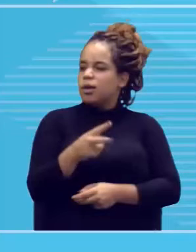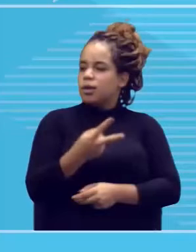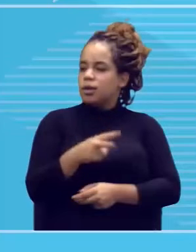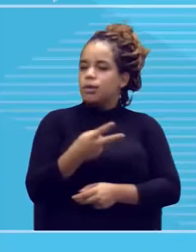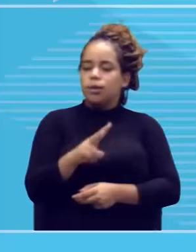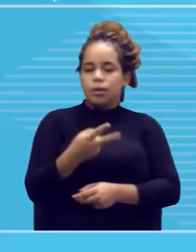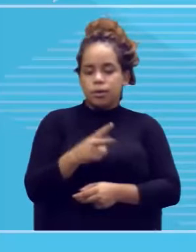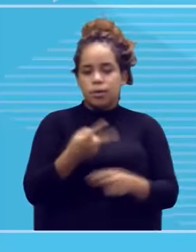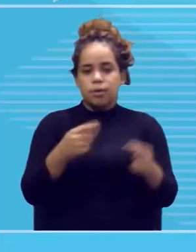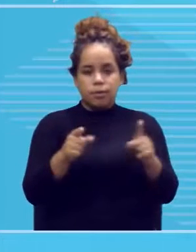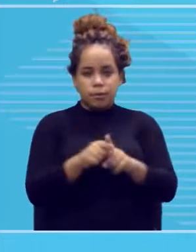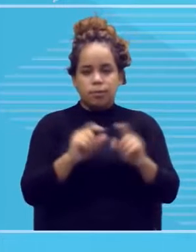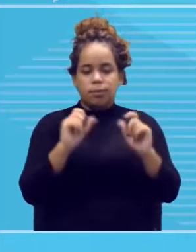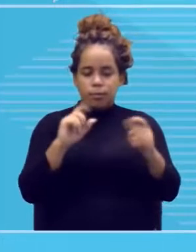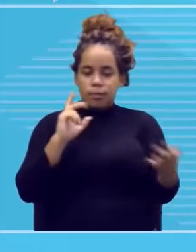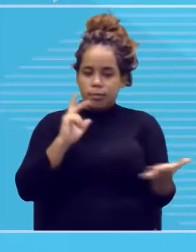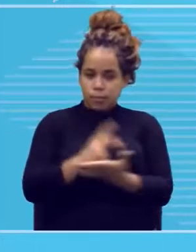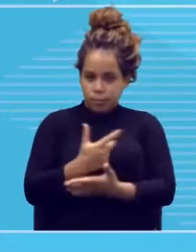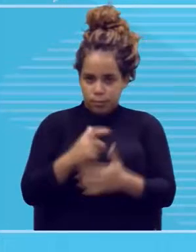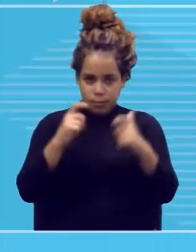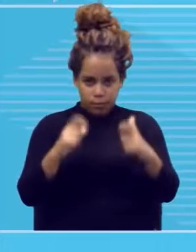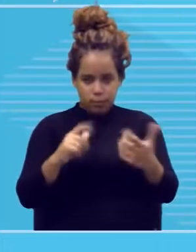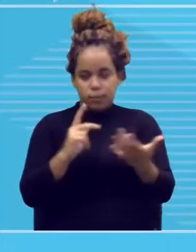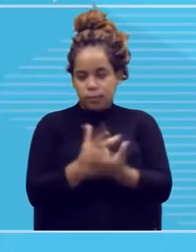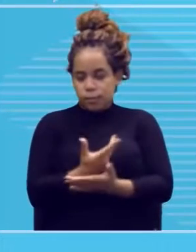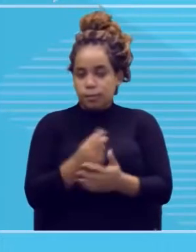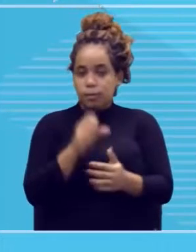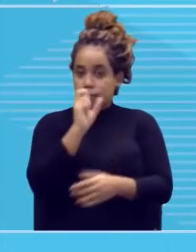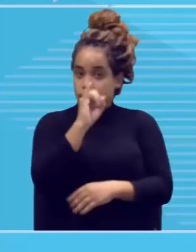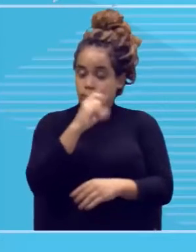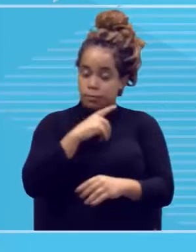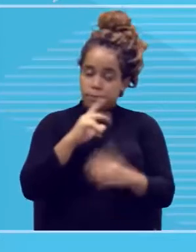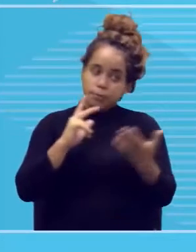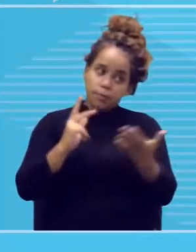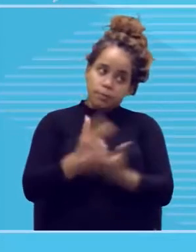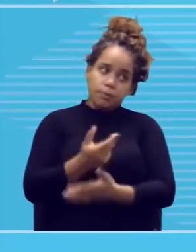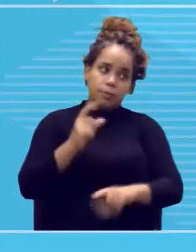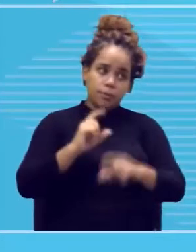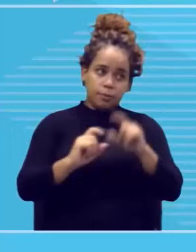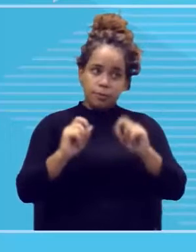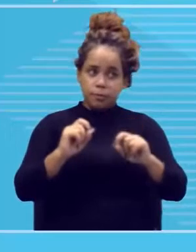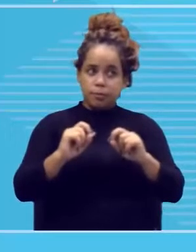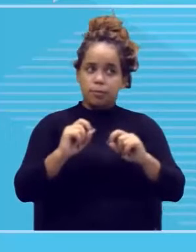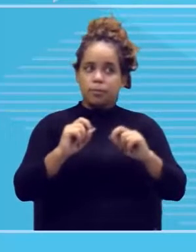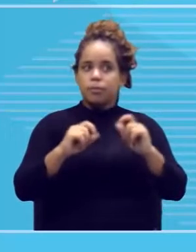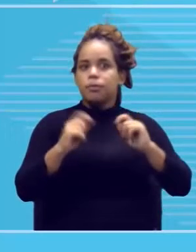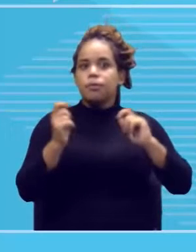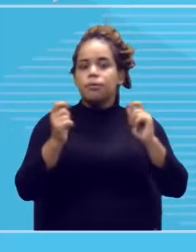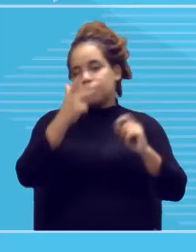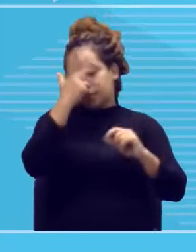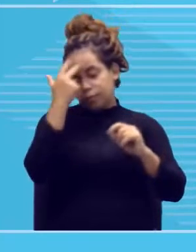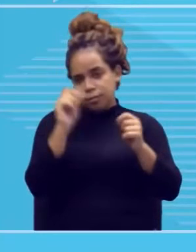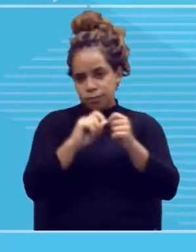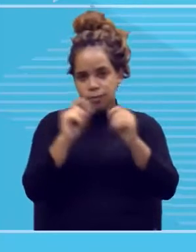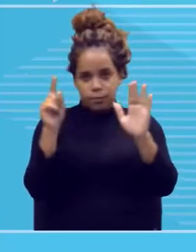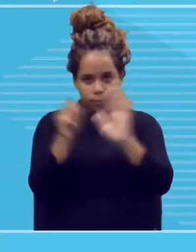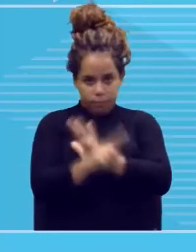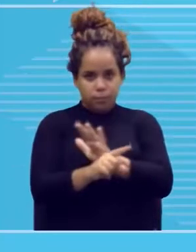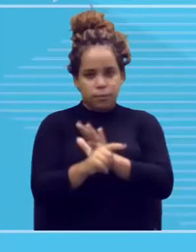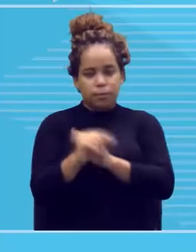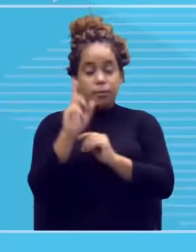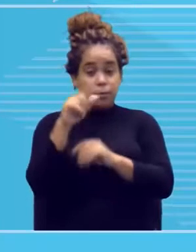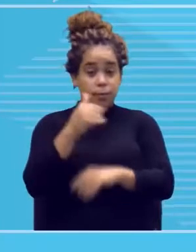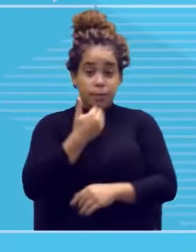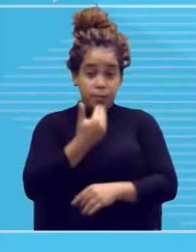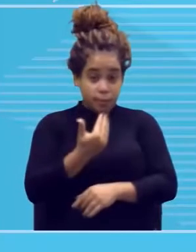em que aquilo acontece tá bom se tiver uma situação em que a pessoa esteja fazendo a pergunta então um pedido você pode